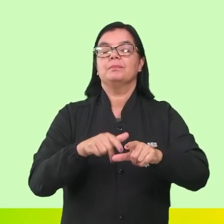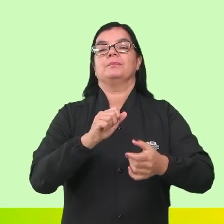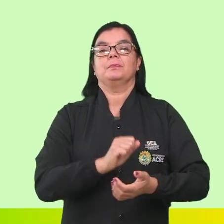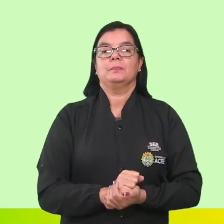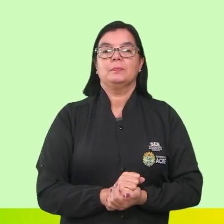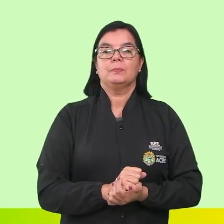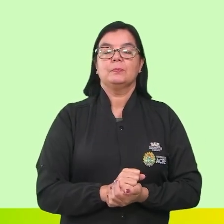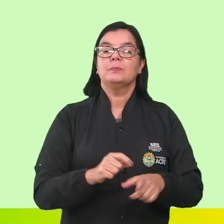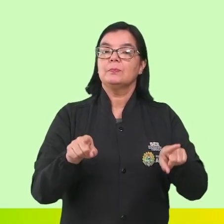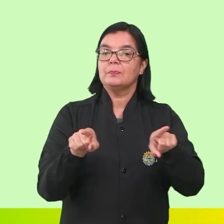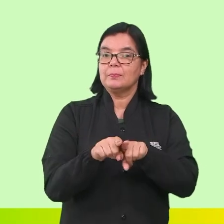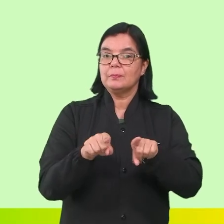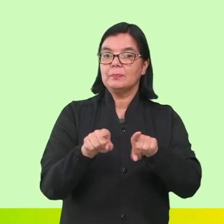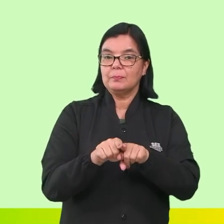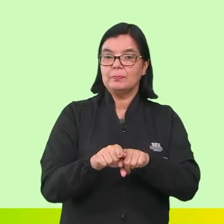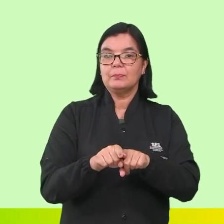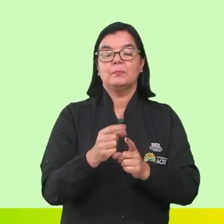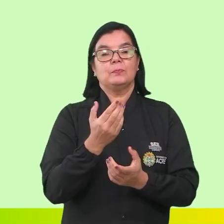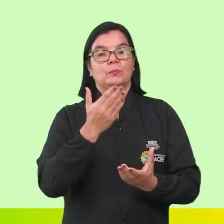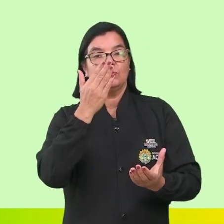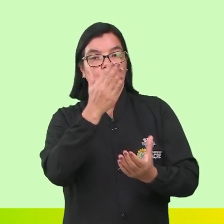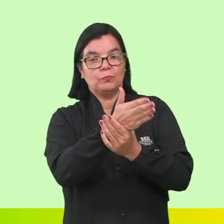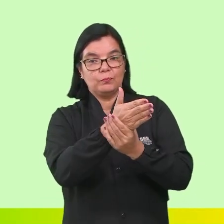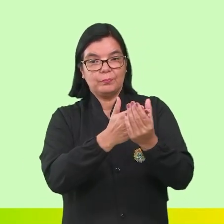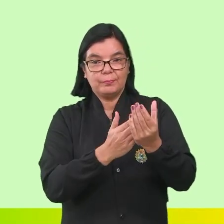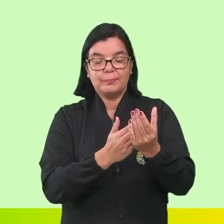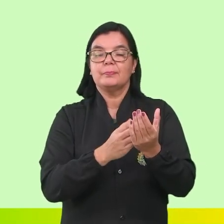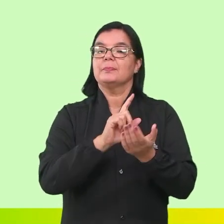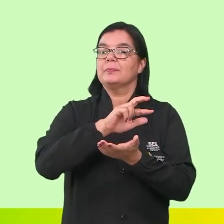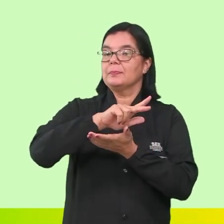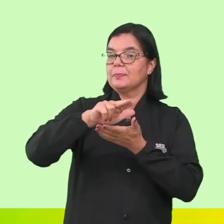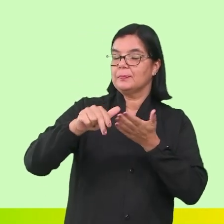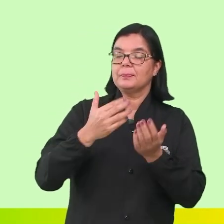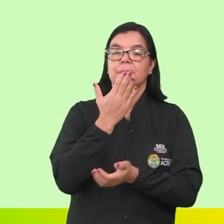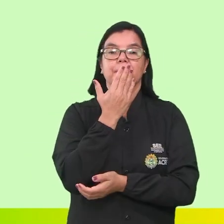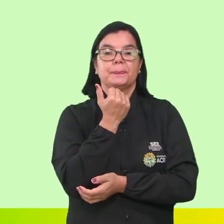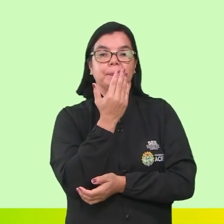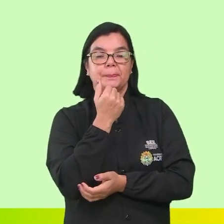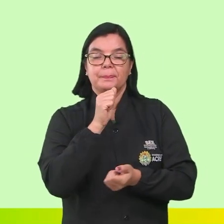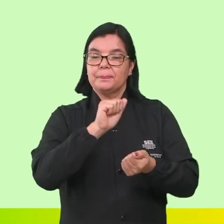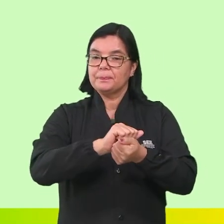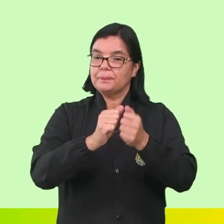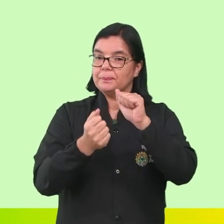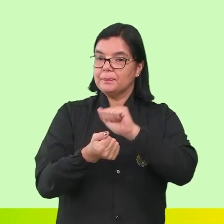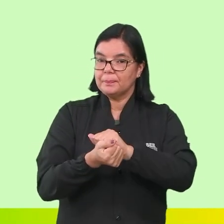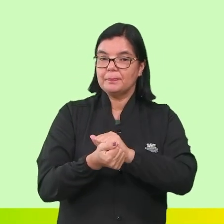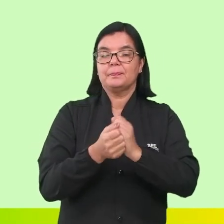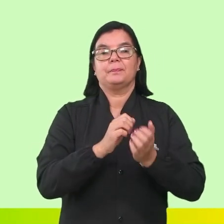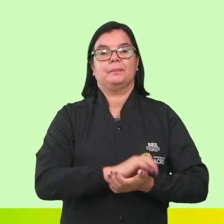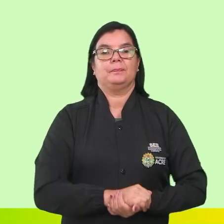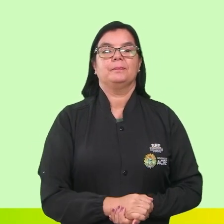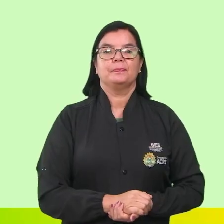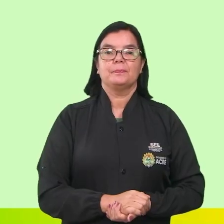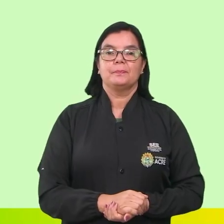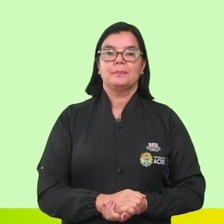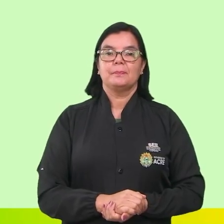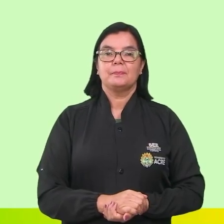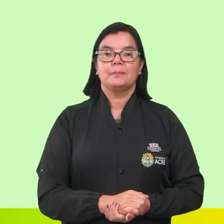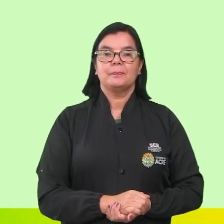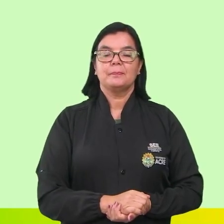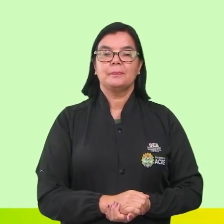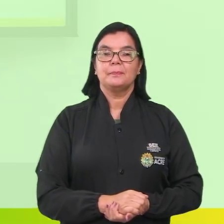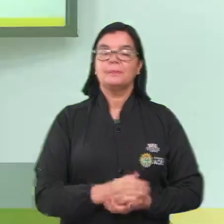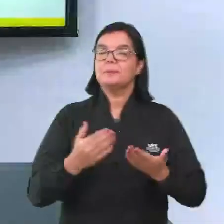na gastronomia, o acarajé, a feijoada e tantas outras comidas que a gente foi adaptando ao longo dos anos.